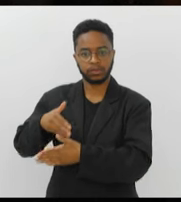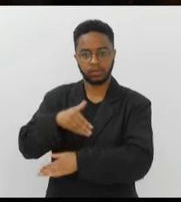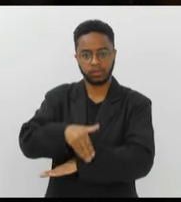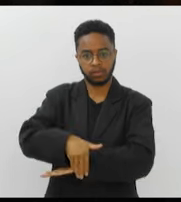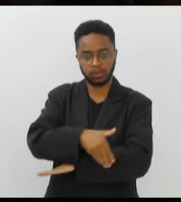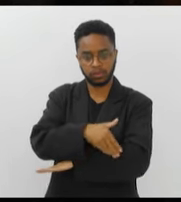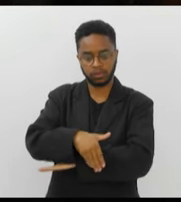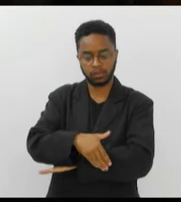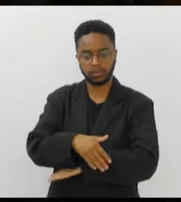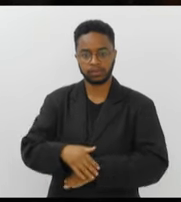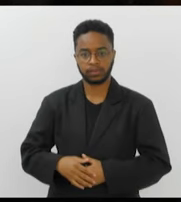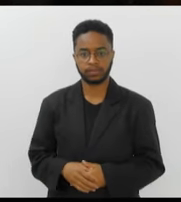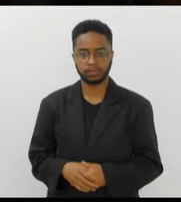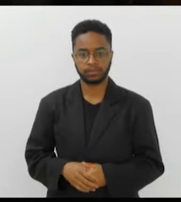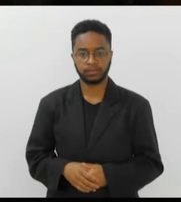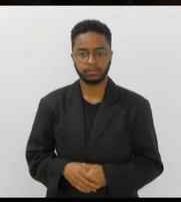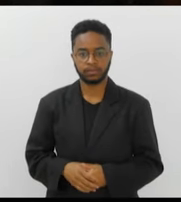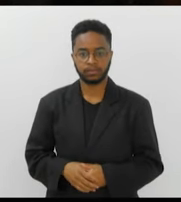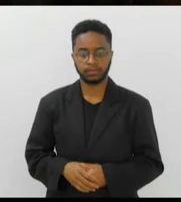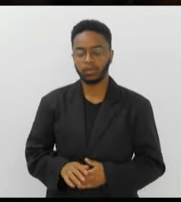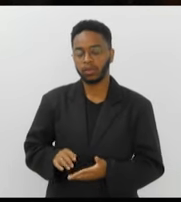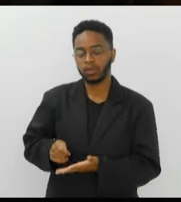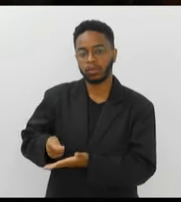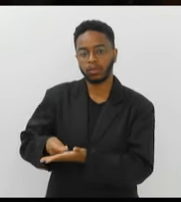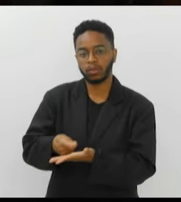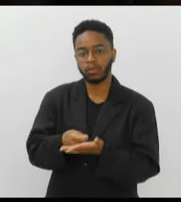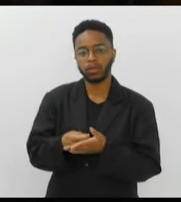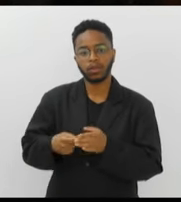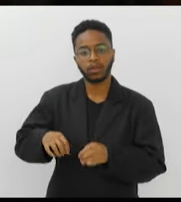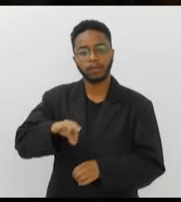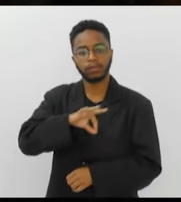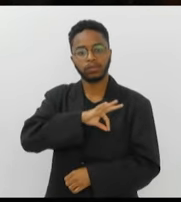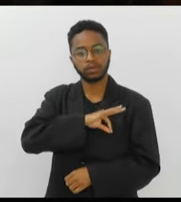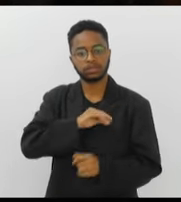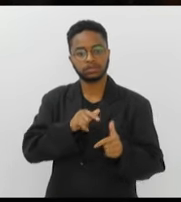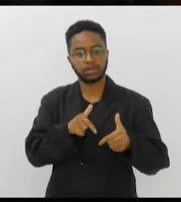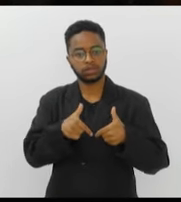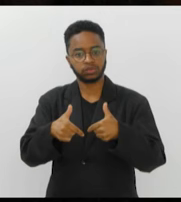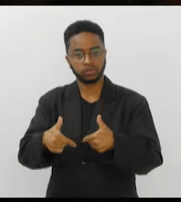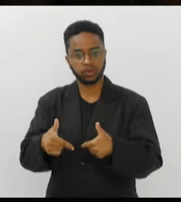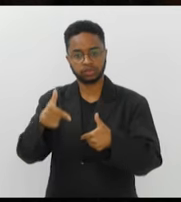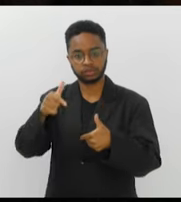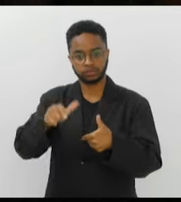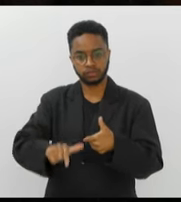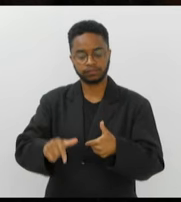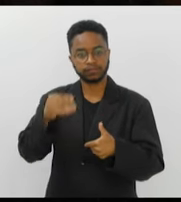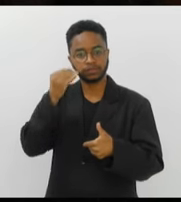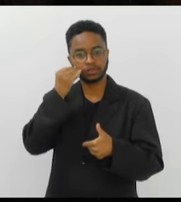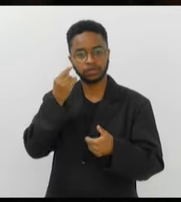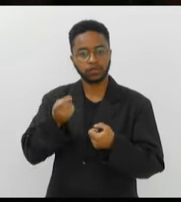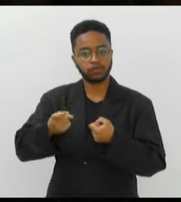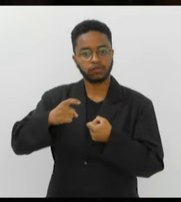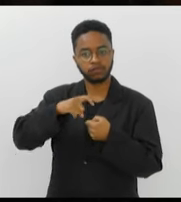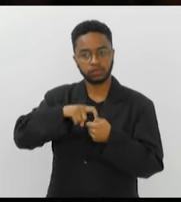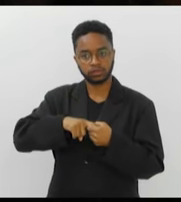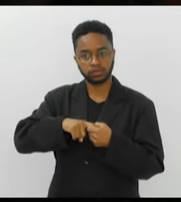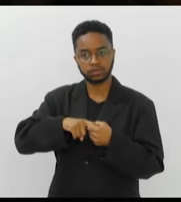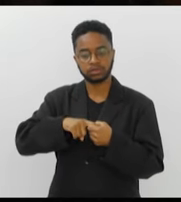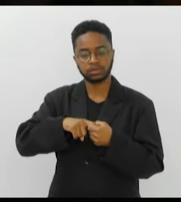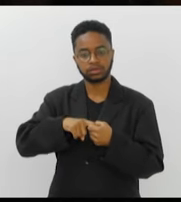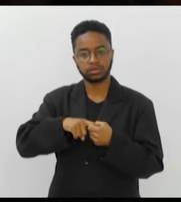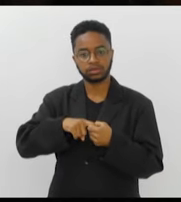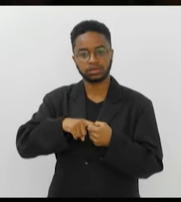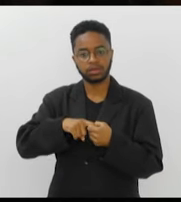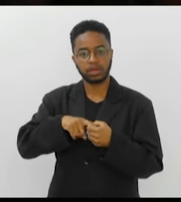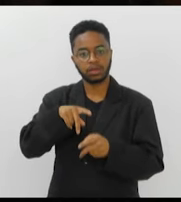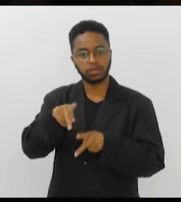Determinou que a polícia voltasse a atuar para que devolvesse à população o